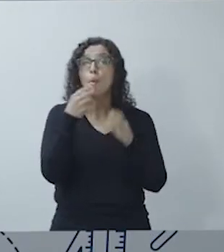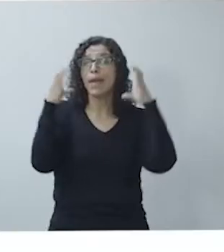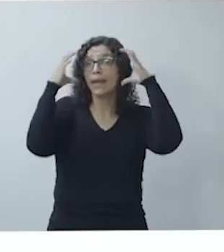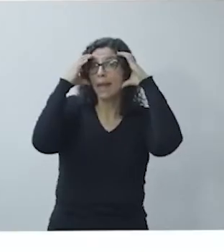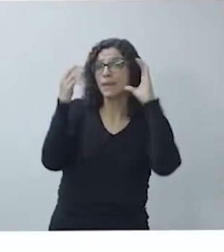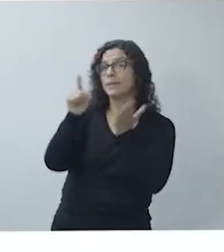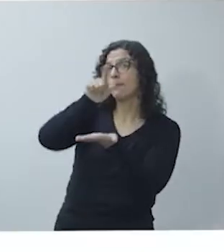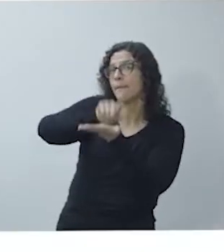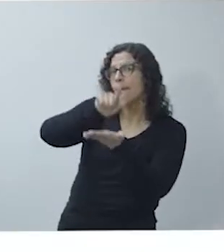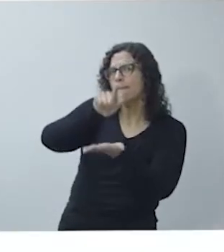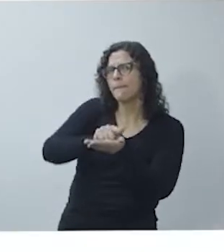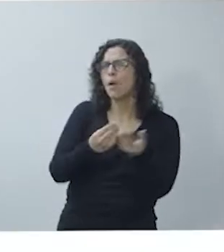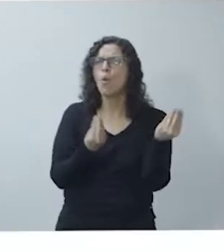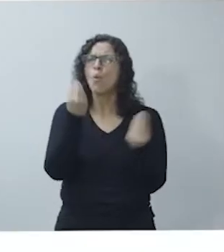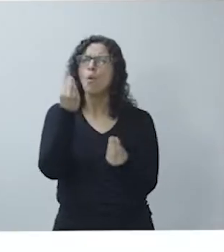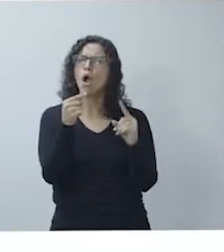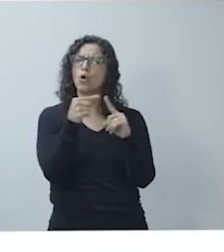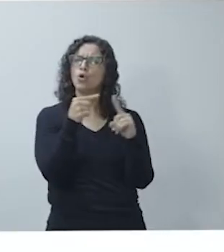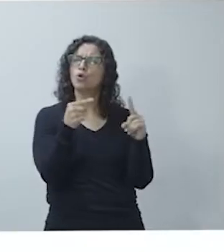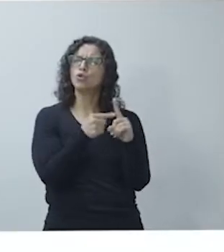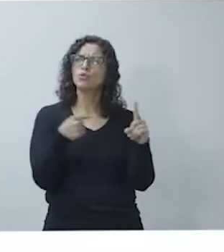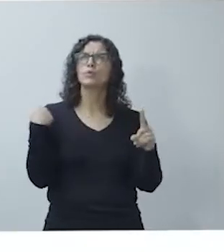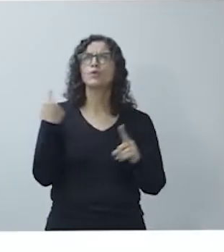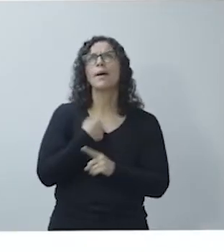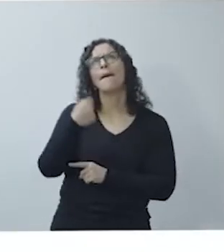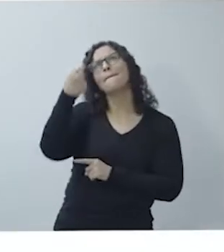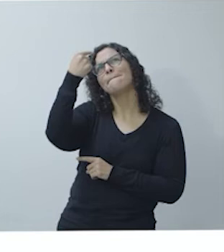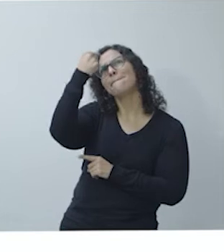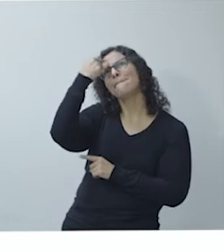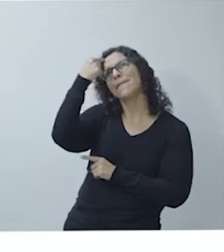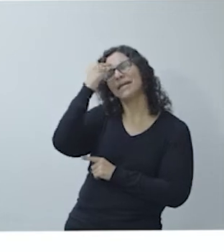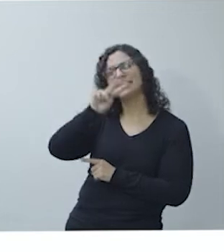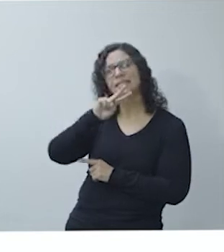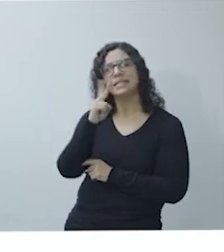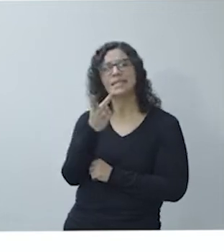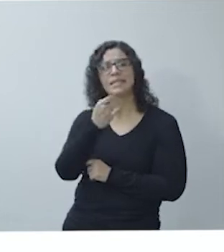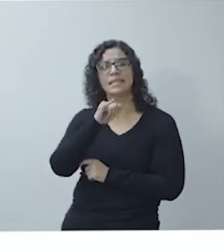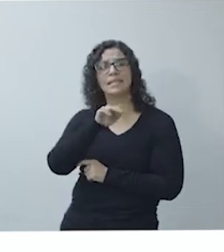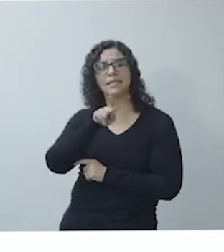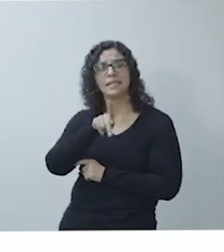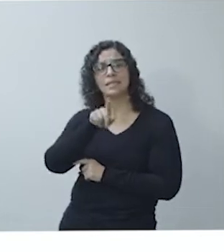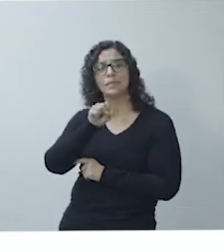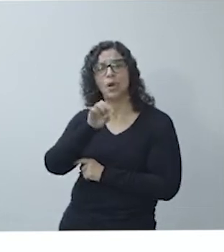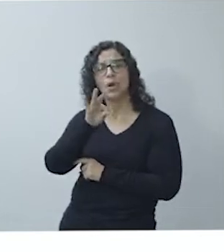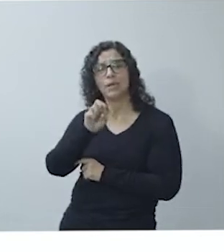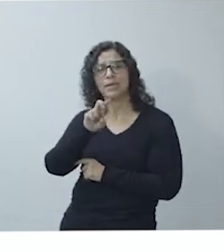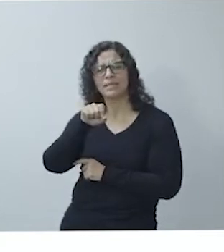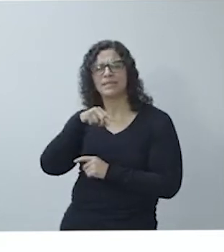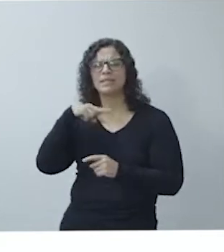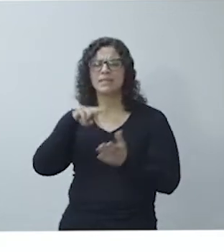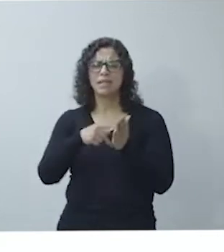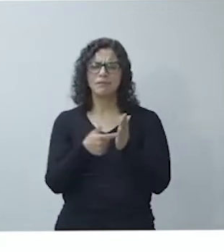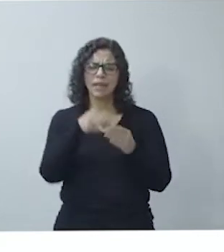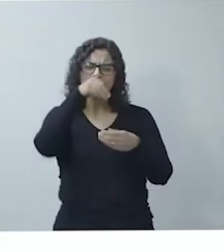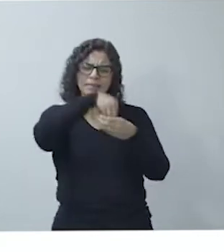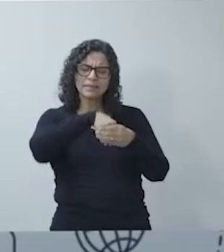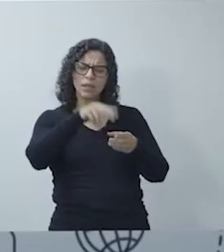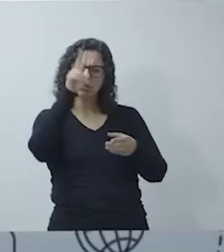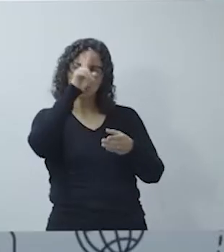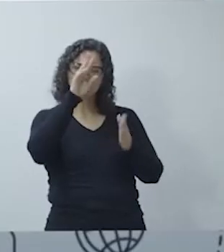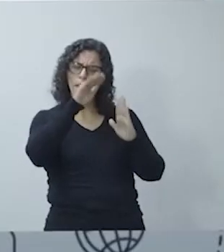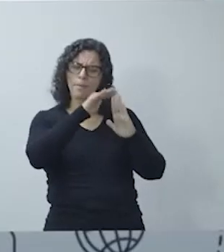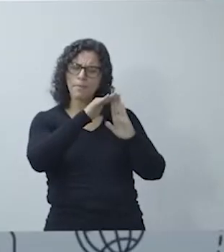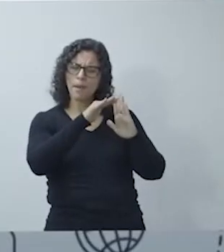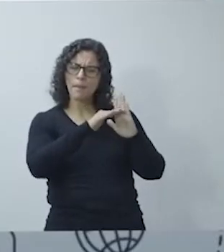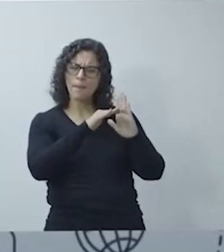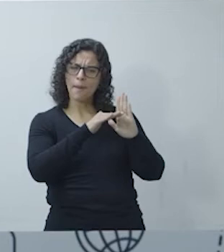Papelão, quais hipóteses podemos levantar a respeito da narrativa? O que você imagina que possa